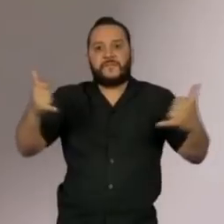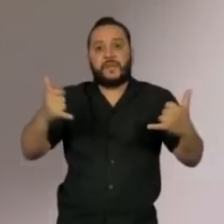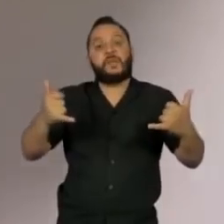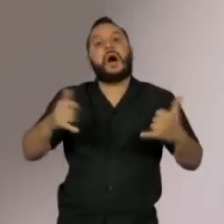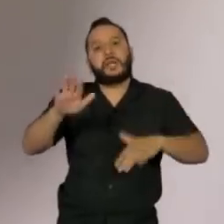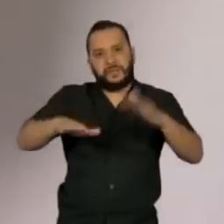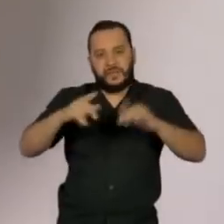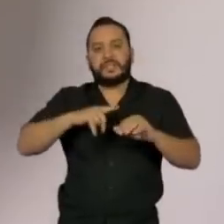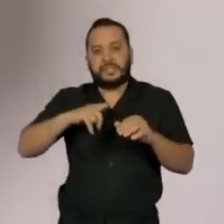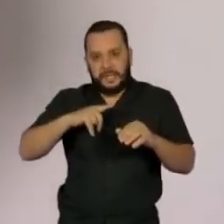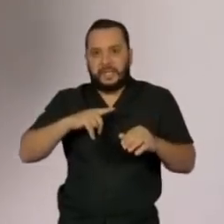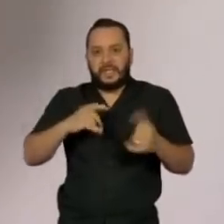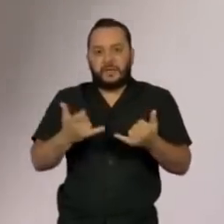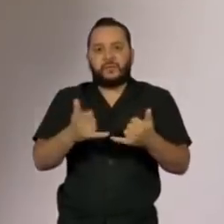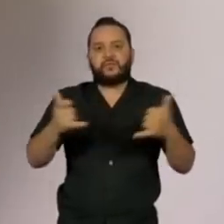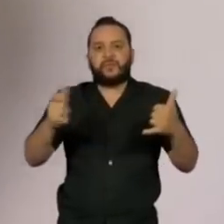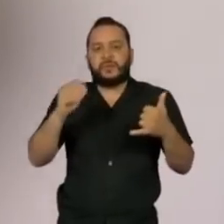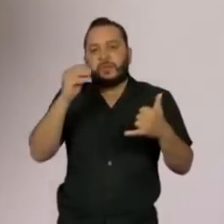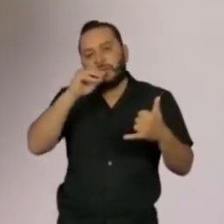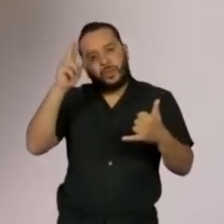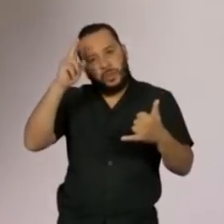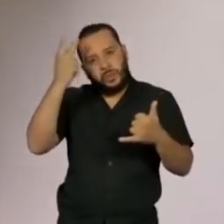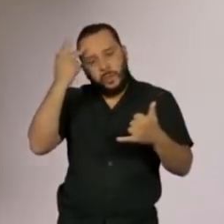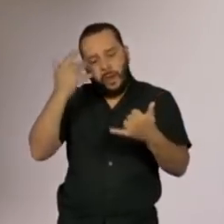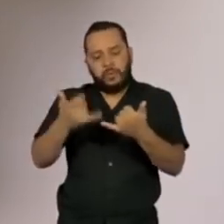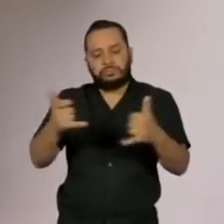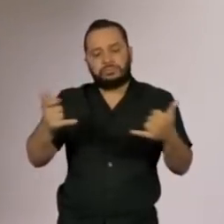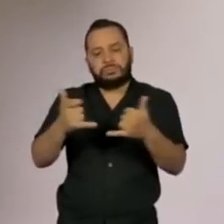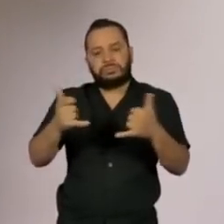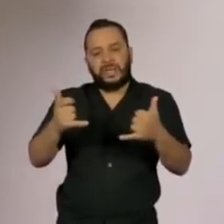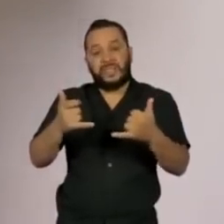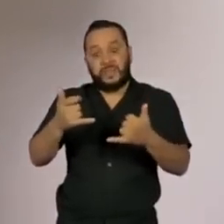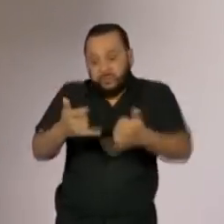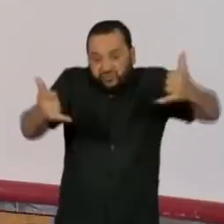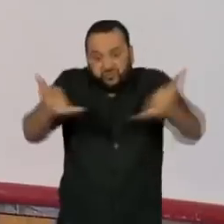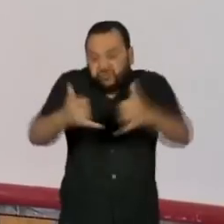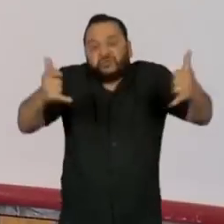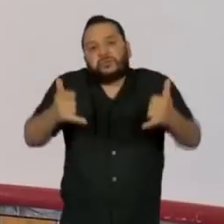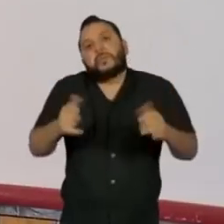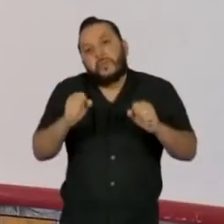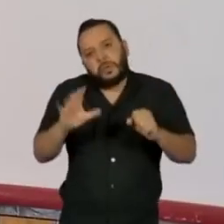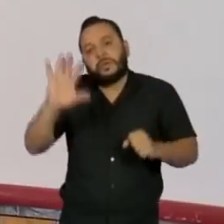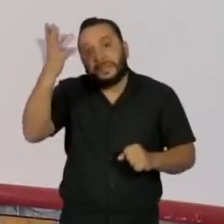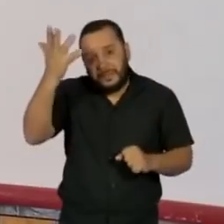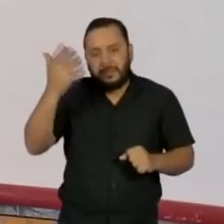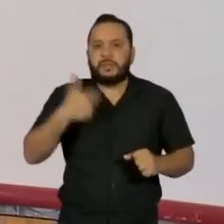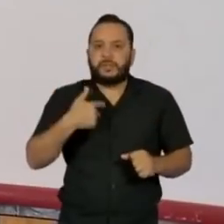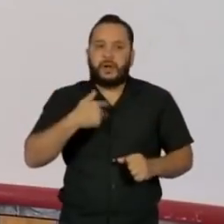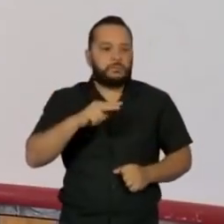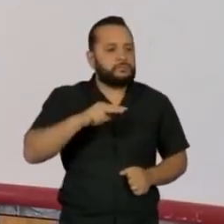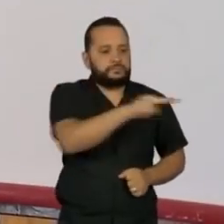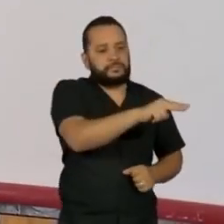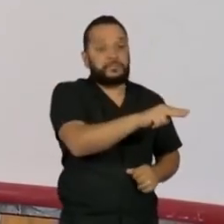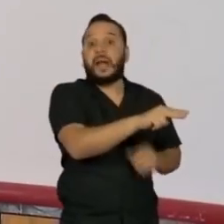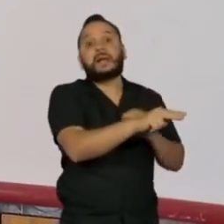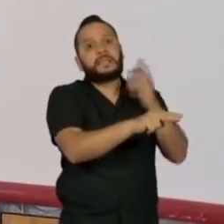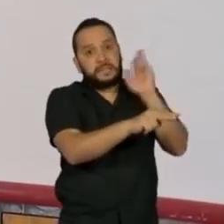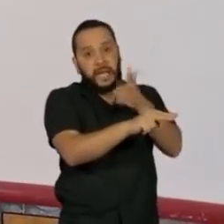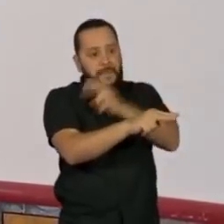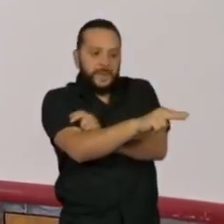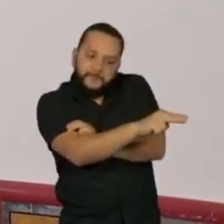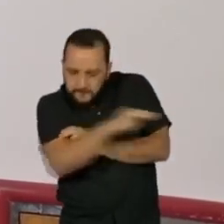os carregadores. É melhor deixá-los na tomada apenas quando o celular estiver carregando. E evitar mexer no